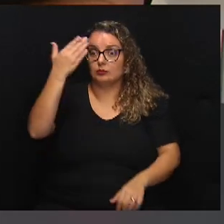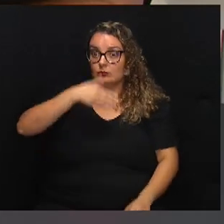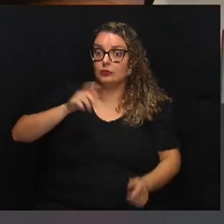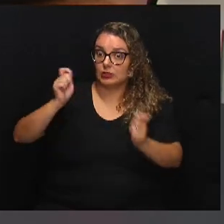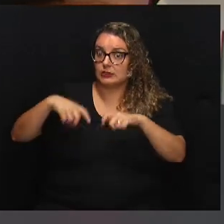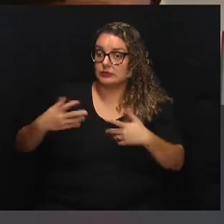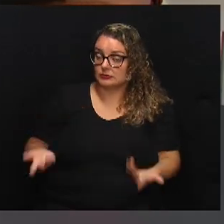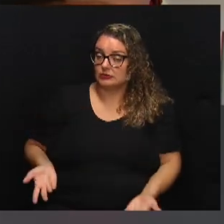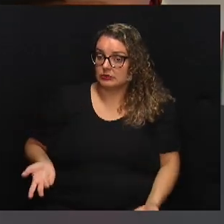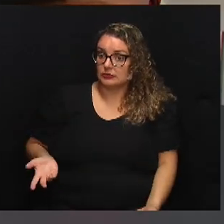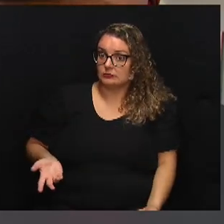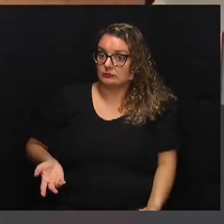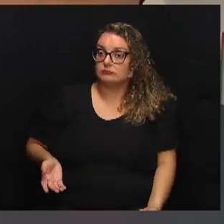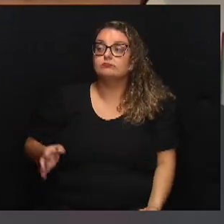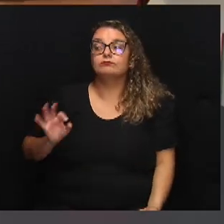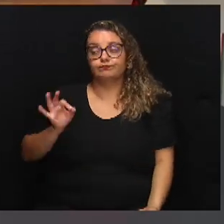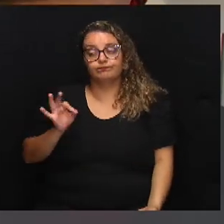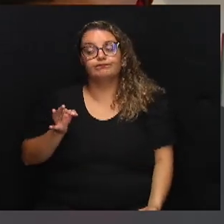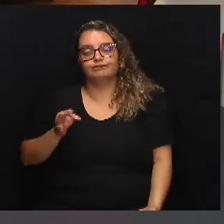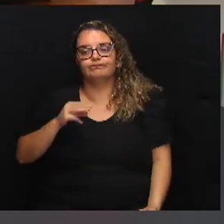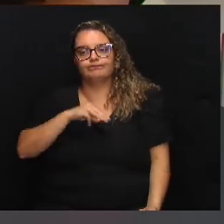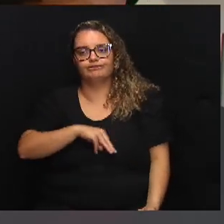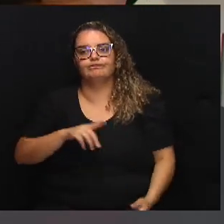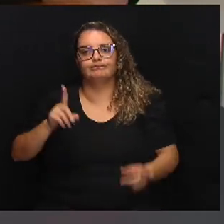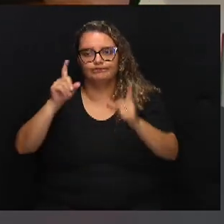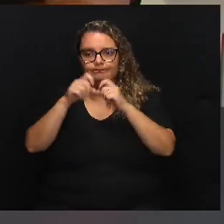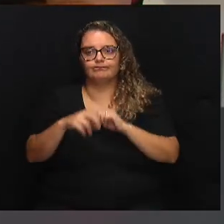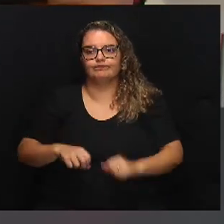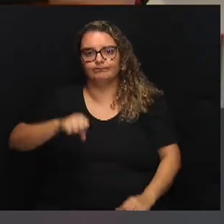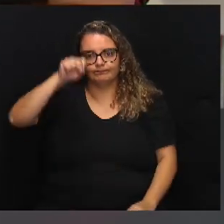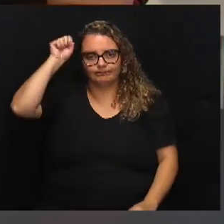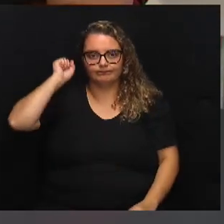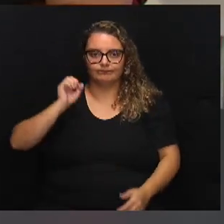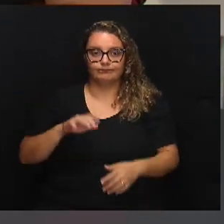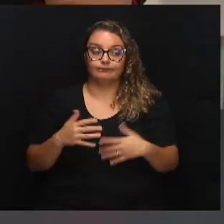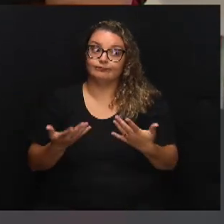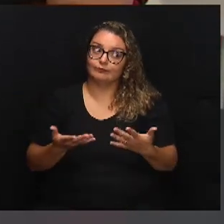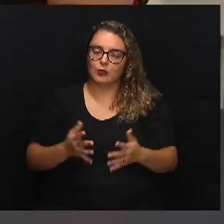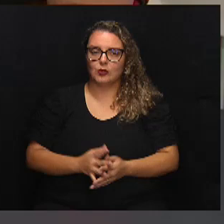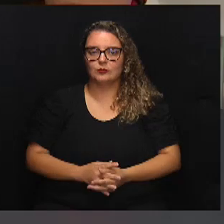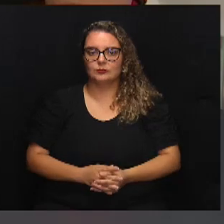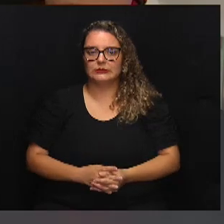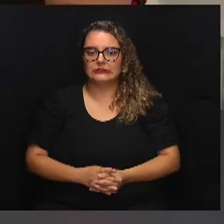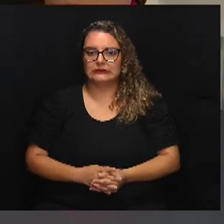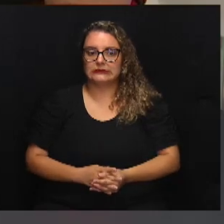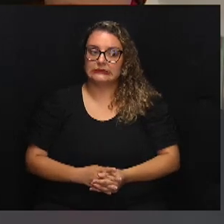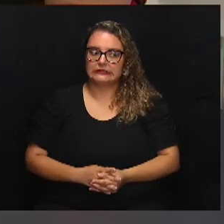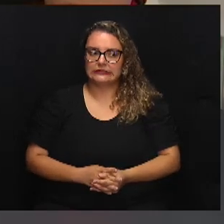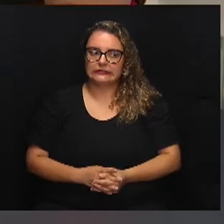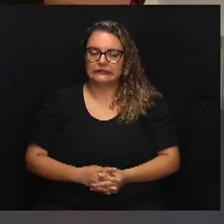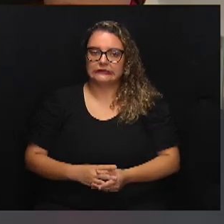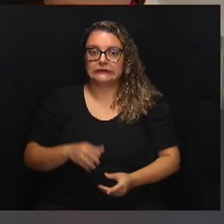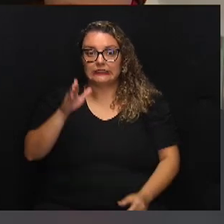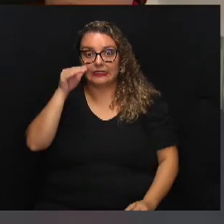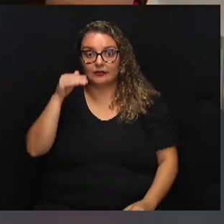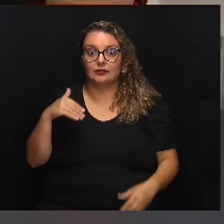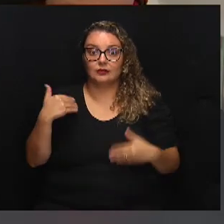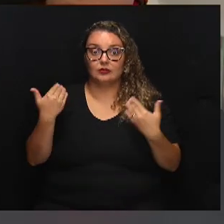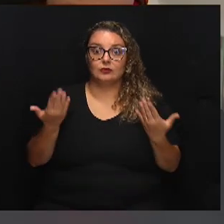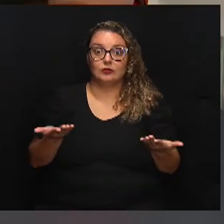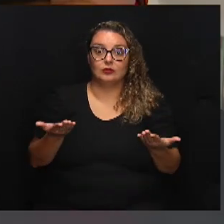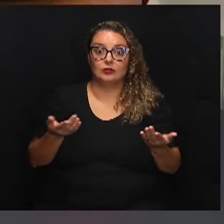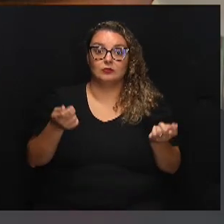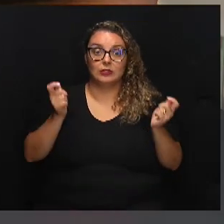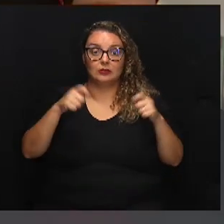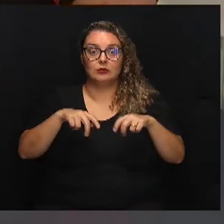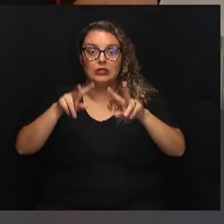sem dúvida, nós estamos diante da tarefa mais difícil dos vestibulares. Bom, vamos lá, galera certamente já muito curiosa. Quais são aí os